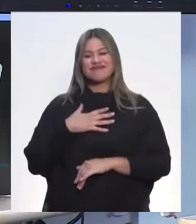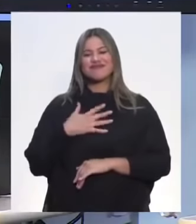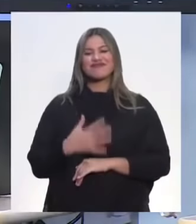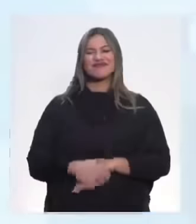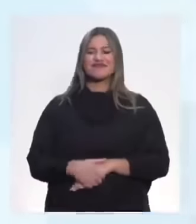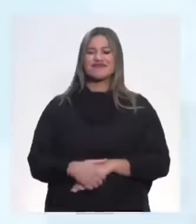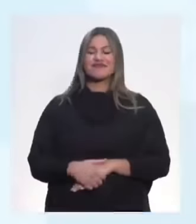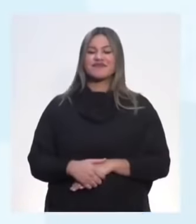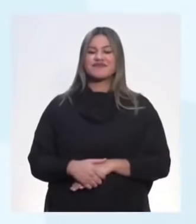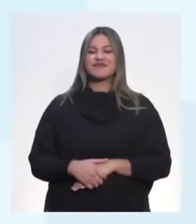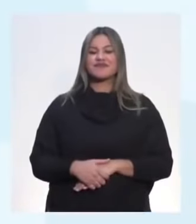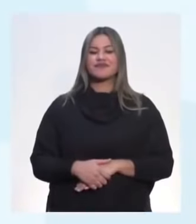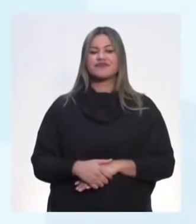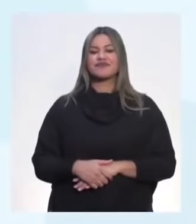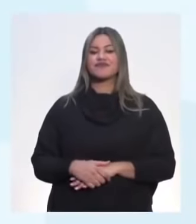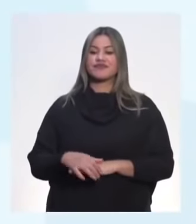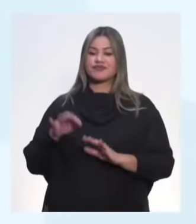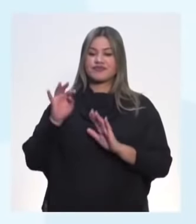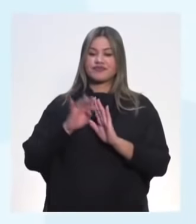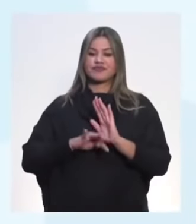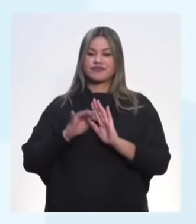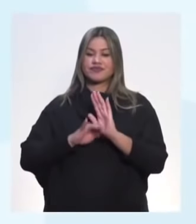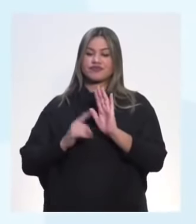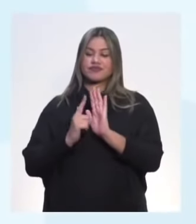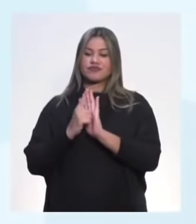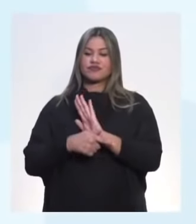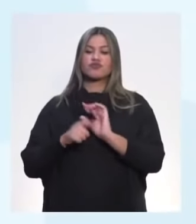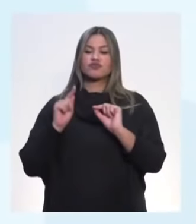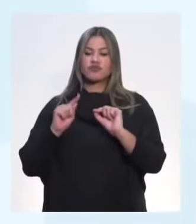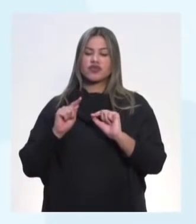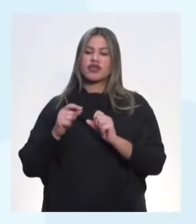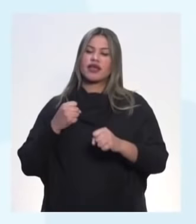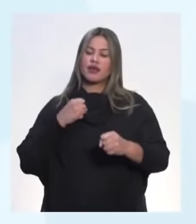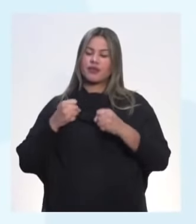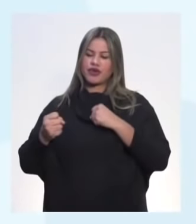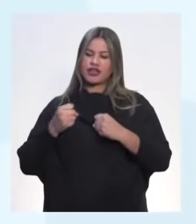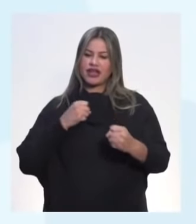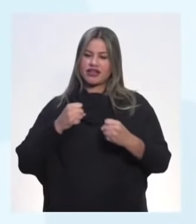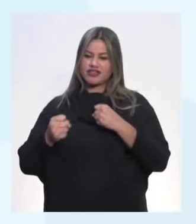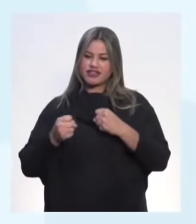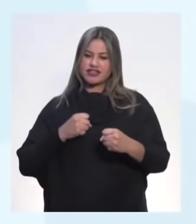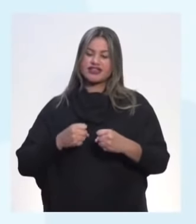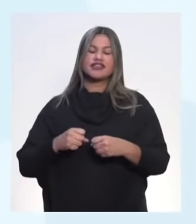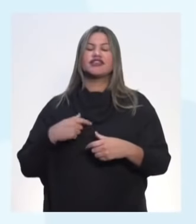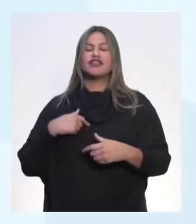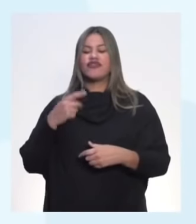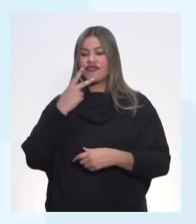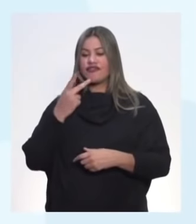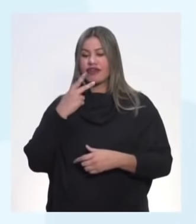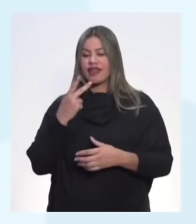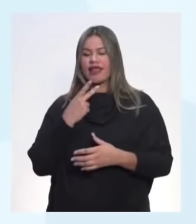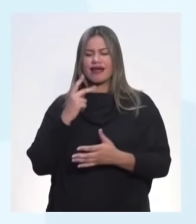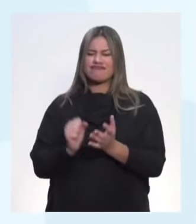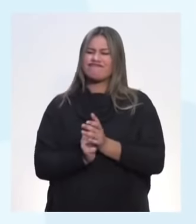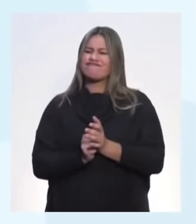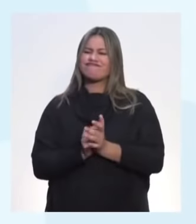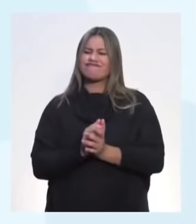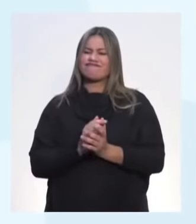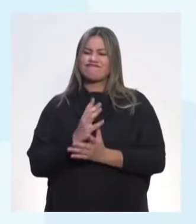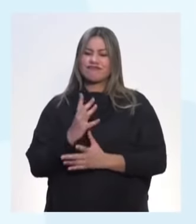gente. Que gênero textual é esse? É uma reportagem. Aí eu sempre vou retomar isso com vocês quanto for necessário,